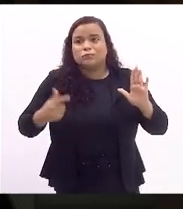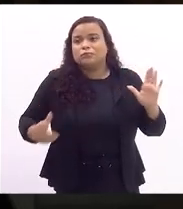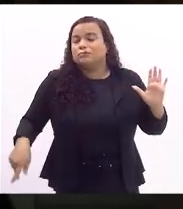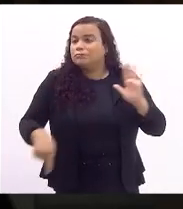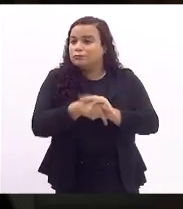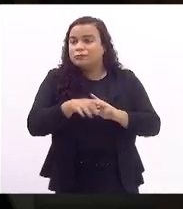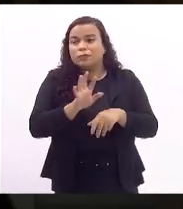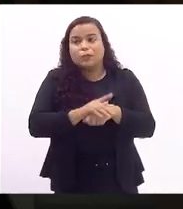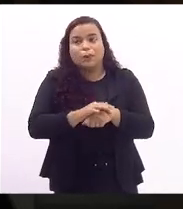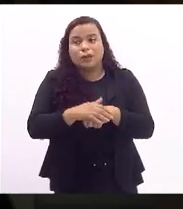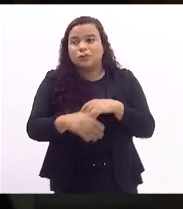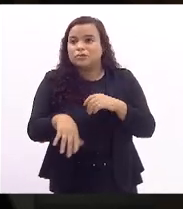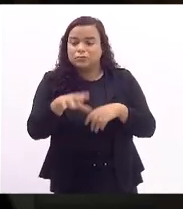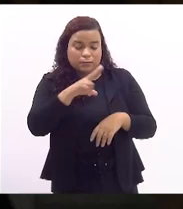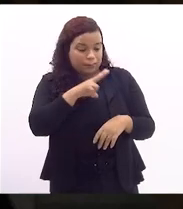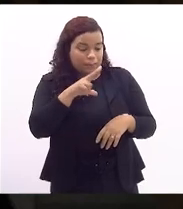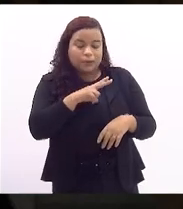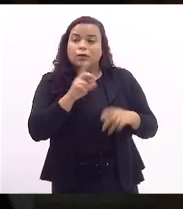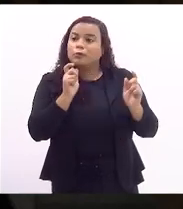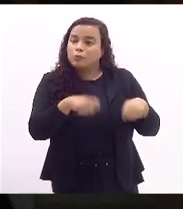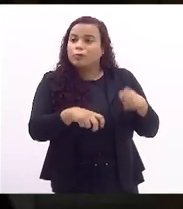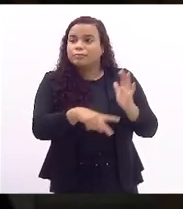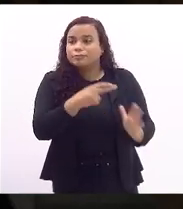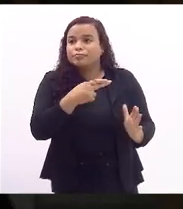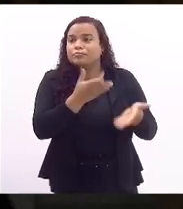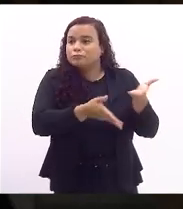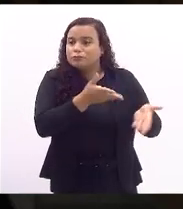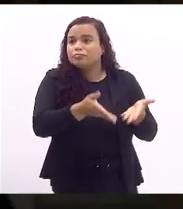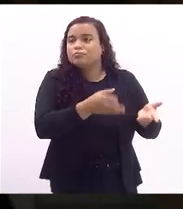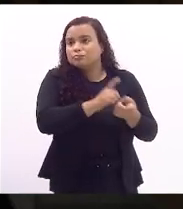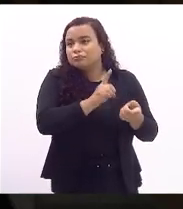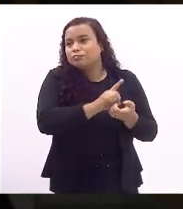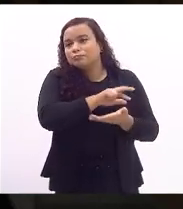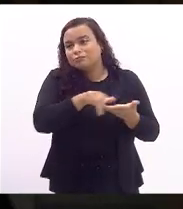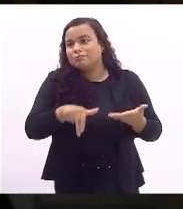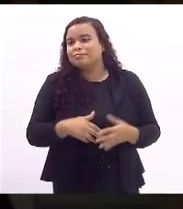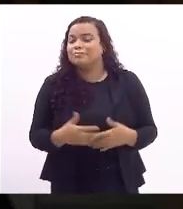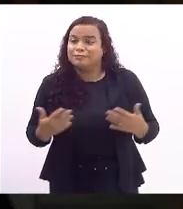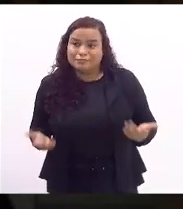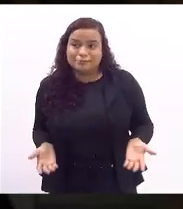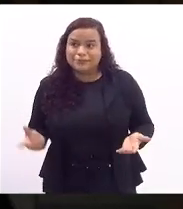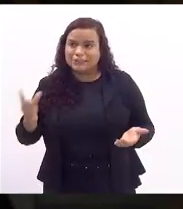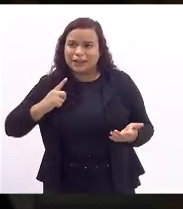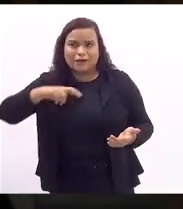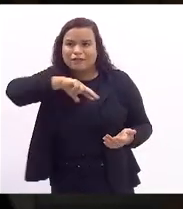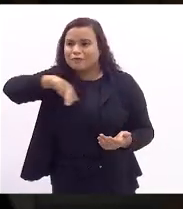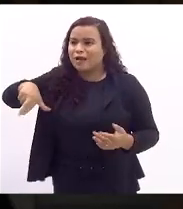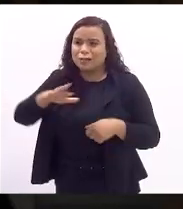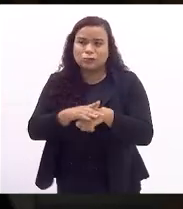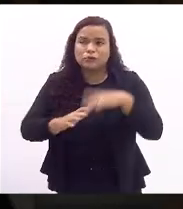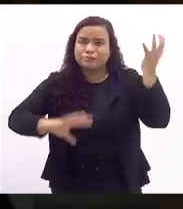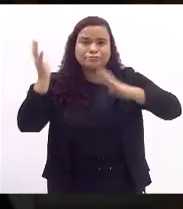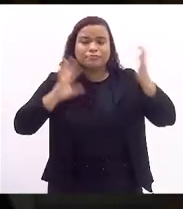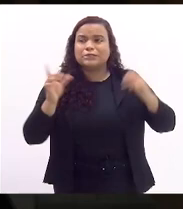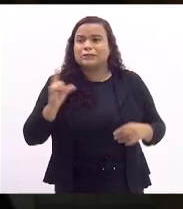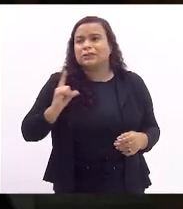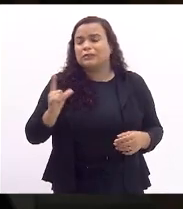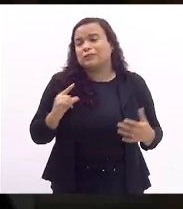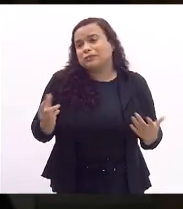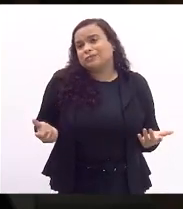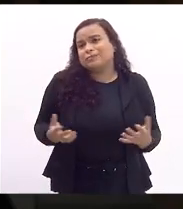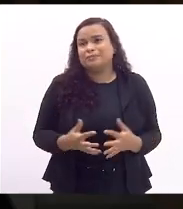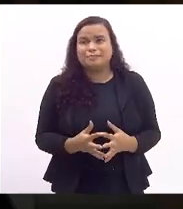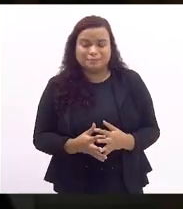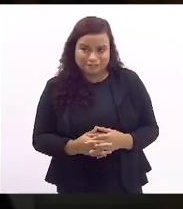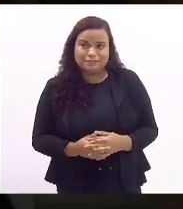doenças que os planos podem atender você tem diversas outras doenças e